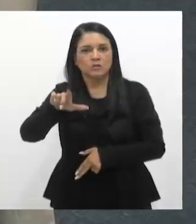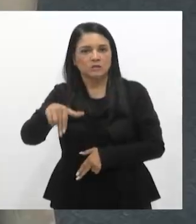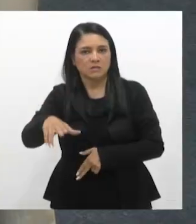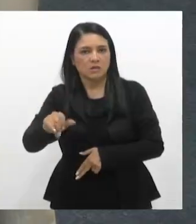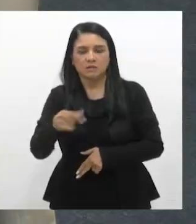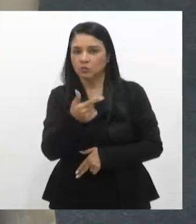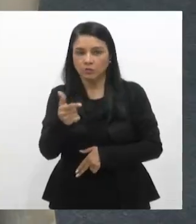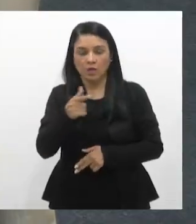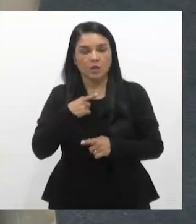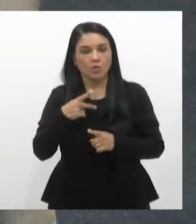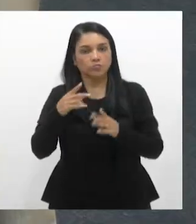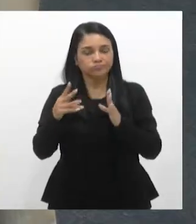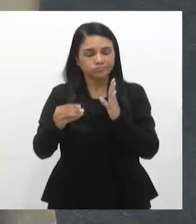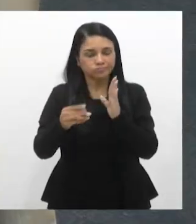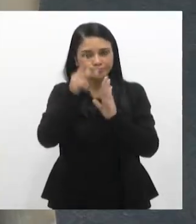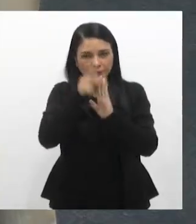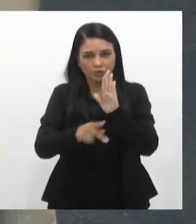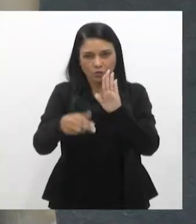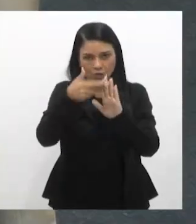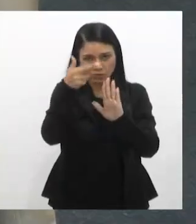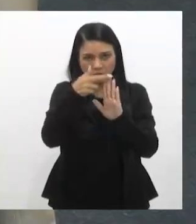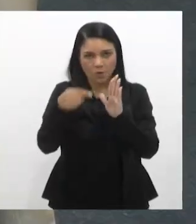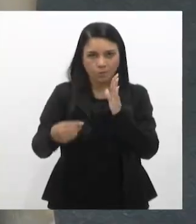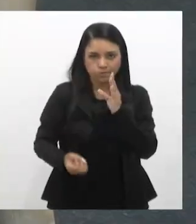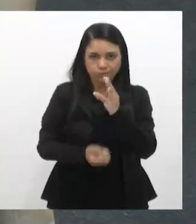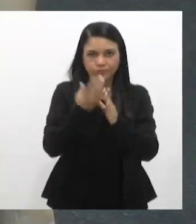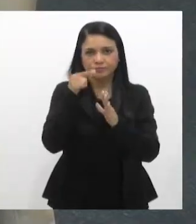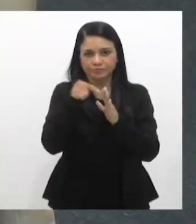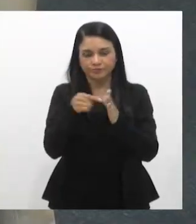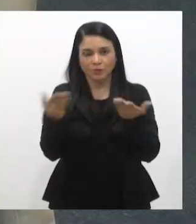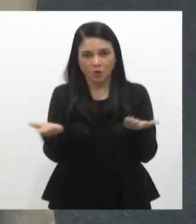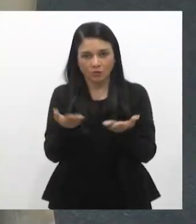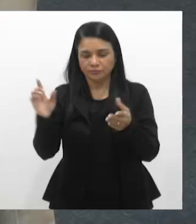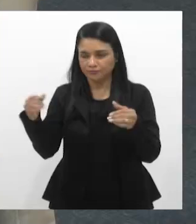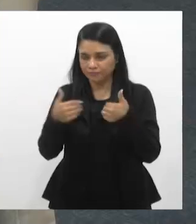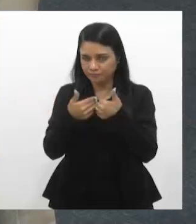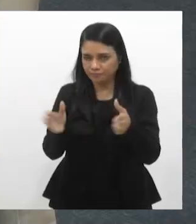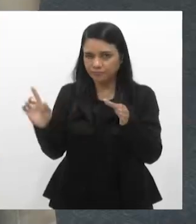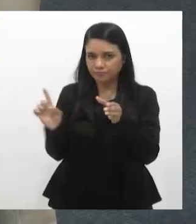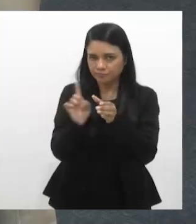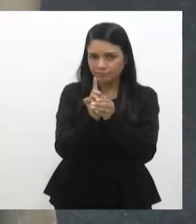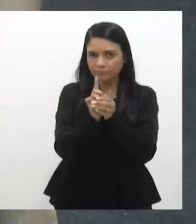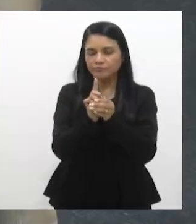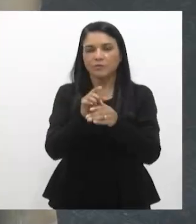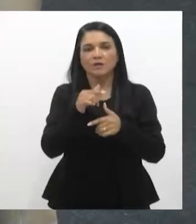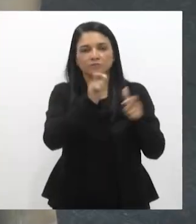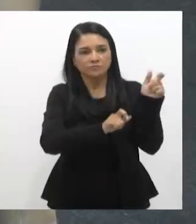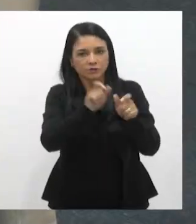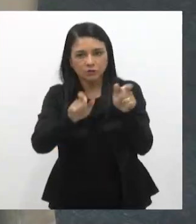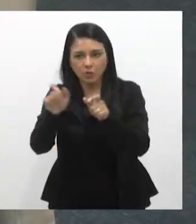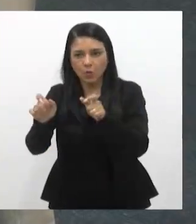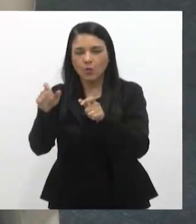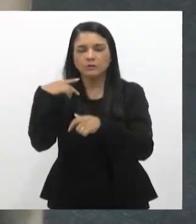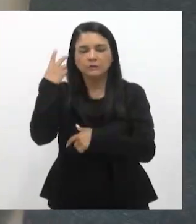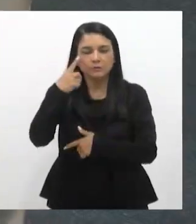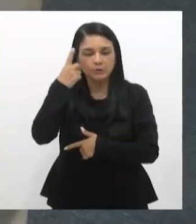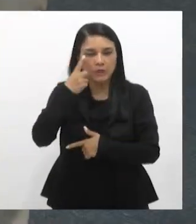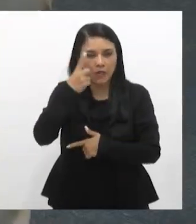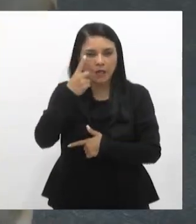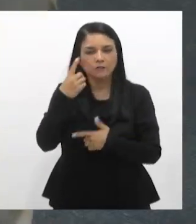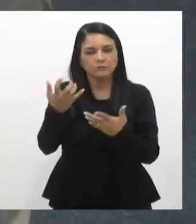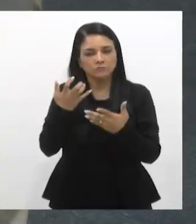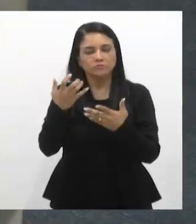Então, eu protocolei hoje. Queria pedir, presidente, inclusive abrir a coautoria para Vossa Excelência e para os demais deputados e deputadas que queiram